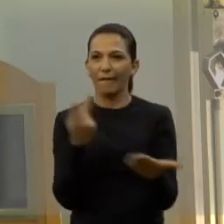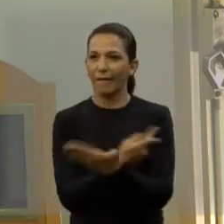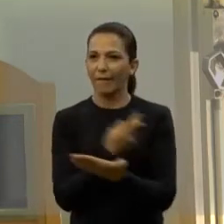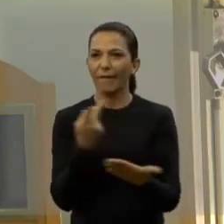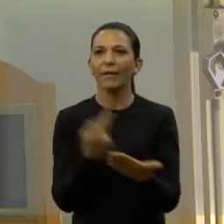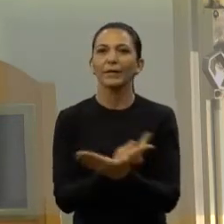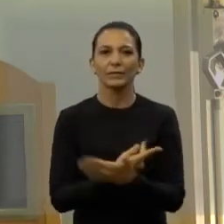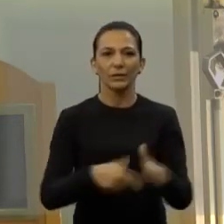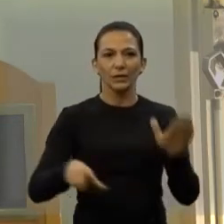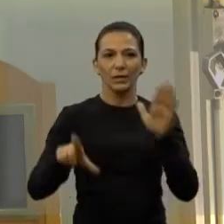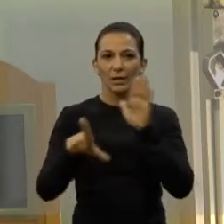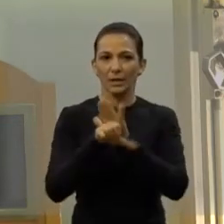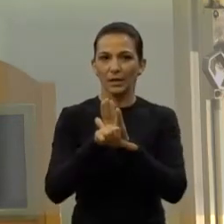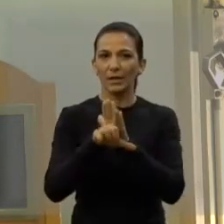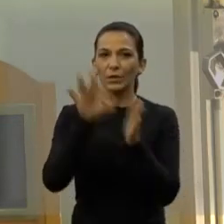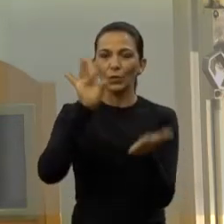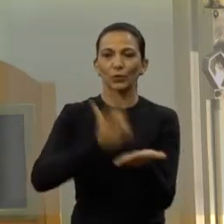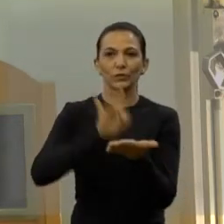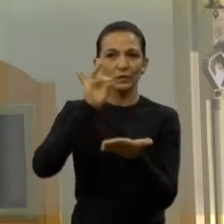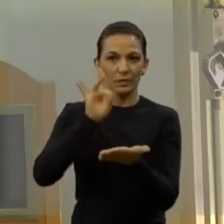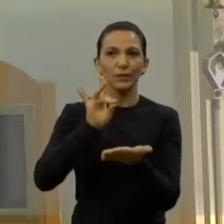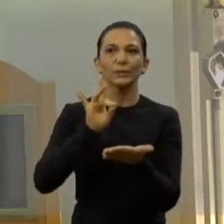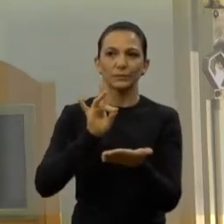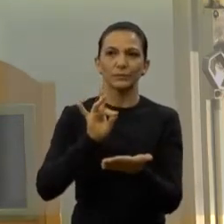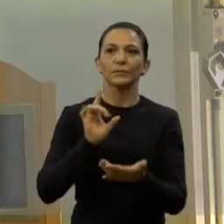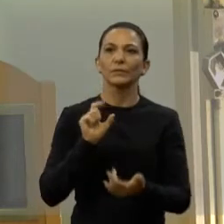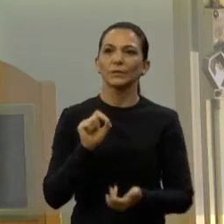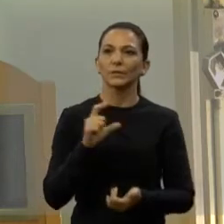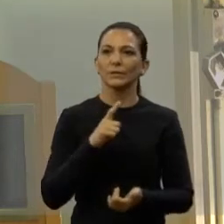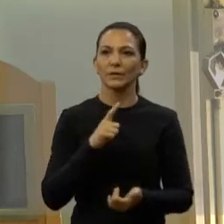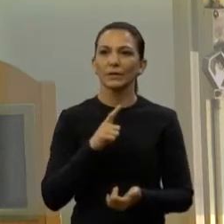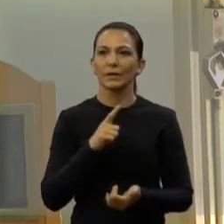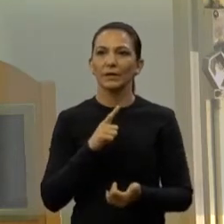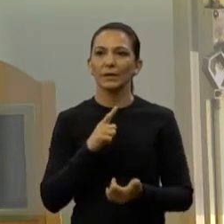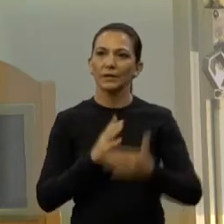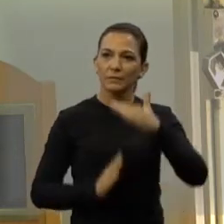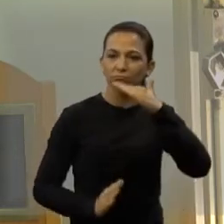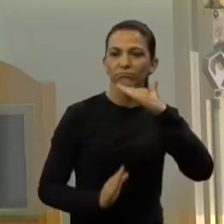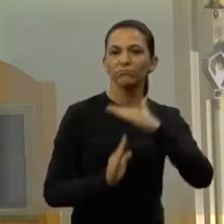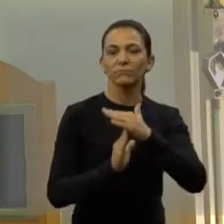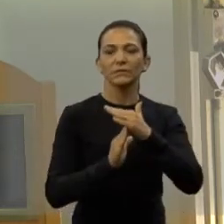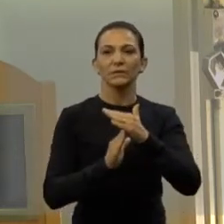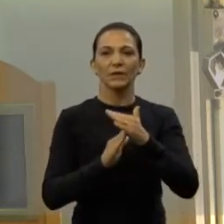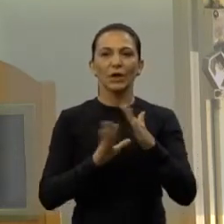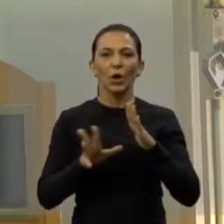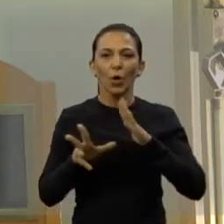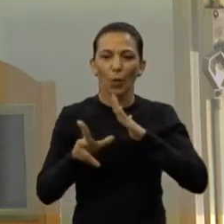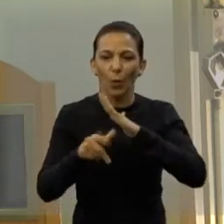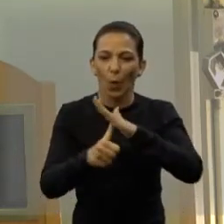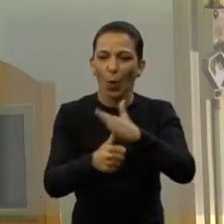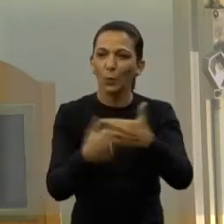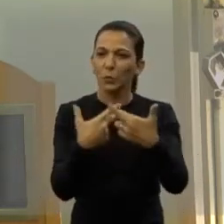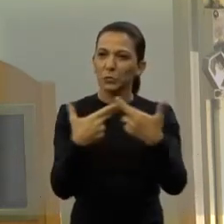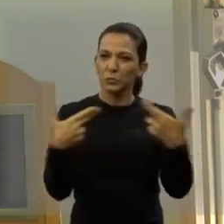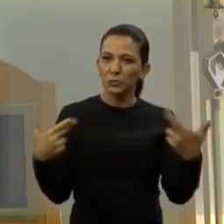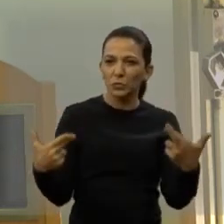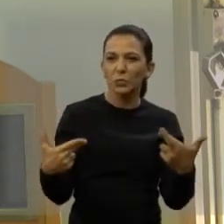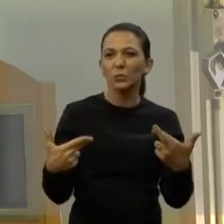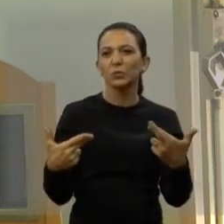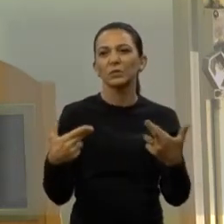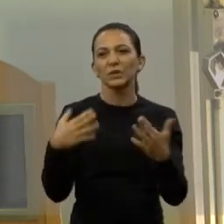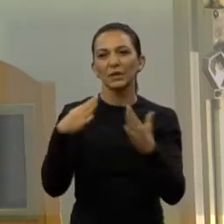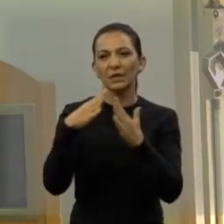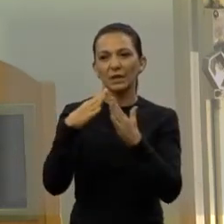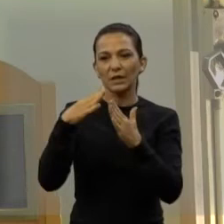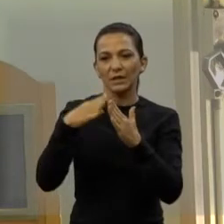também, sobre os ferros velhos também, é de coibir a ação de furtos e roubos em materiais, em